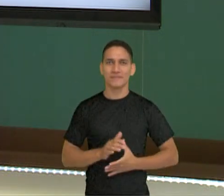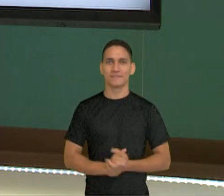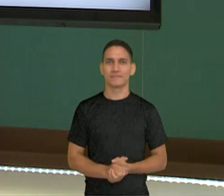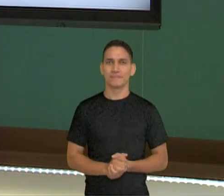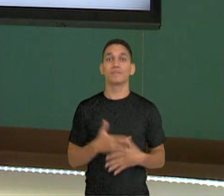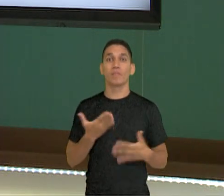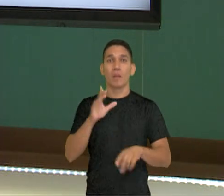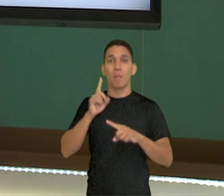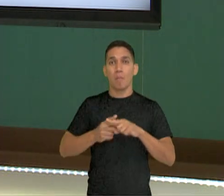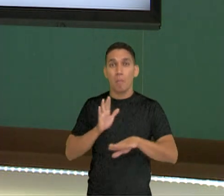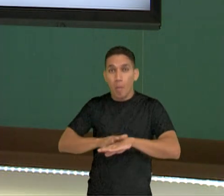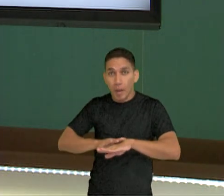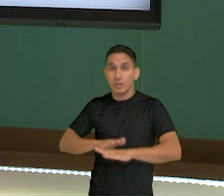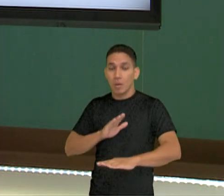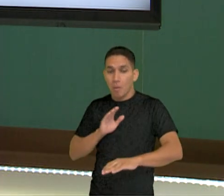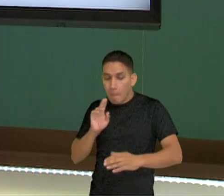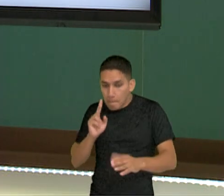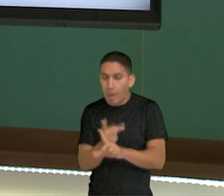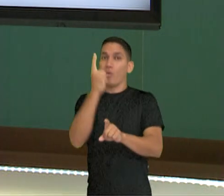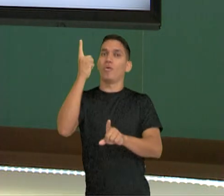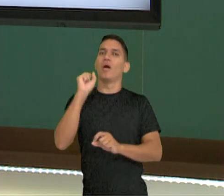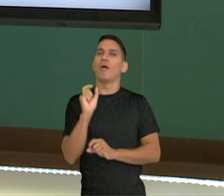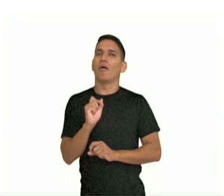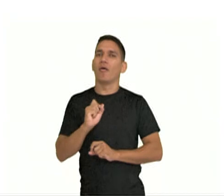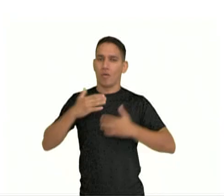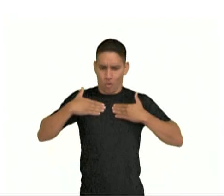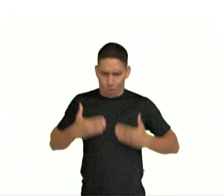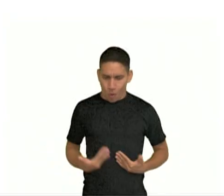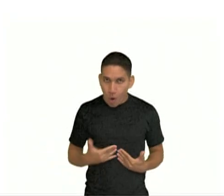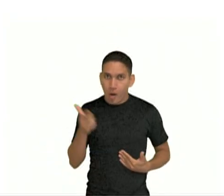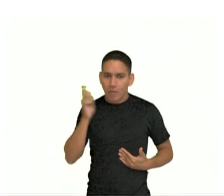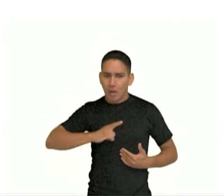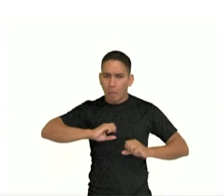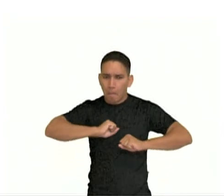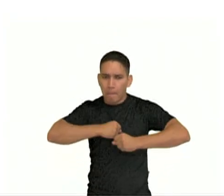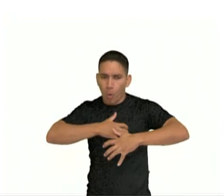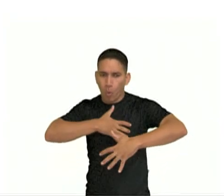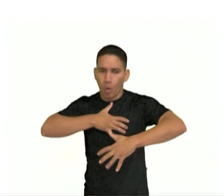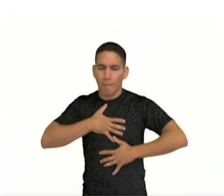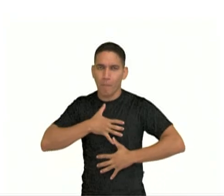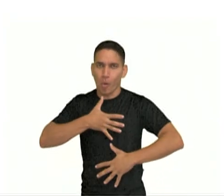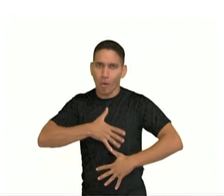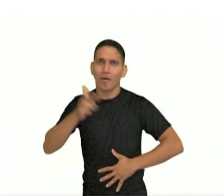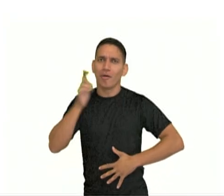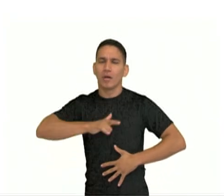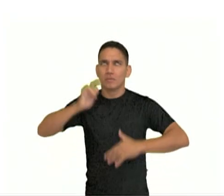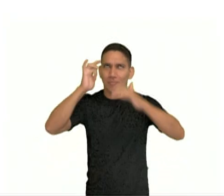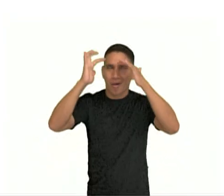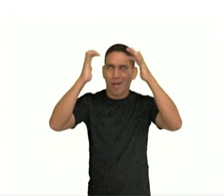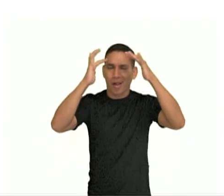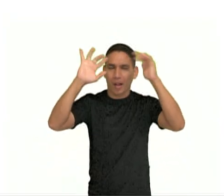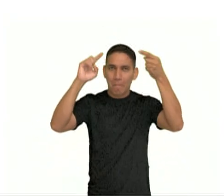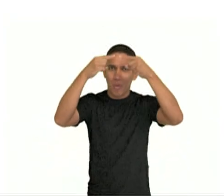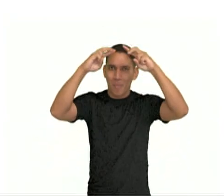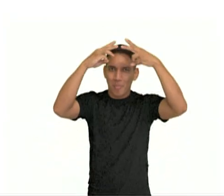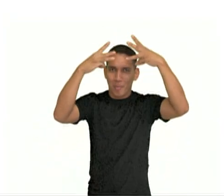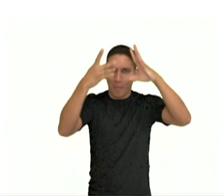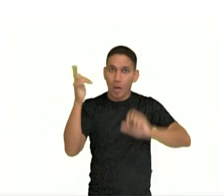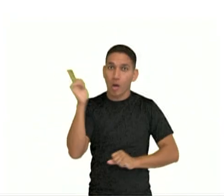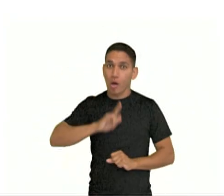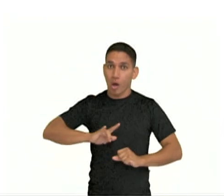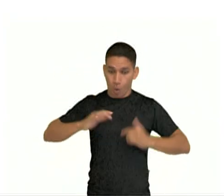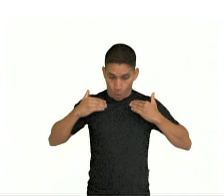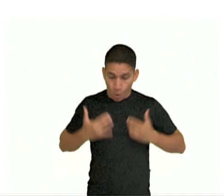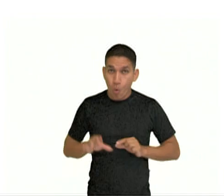e quando descobrimos o corpo sonoro podemos criar música com ele entendemos que as possibilidades de criação musical